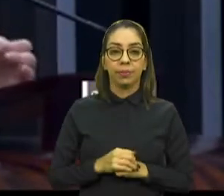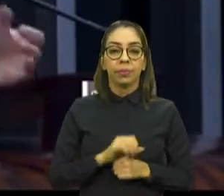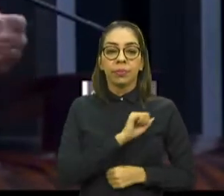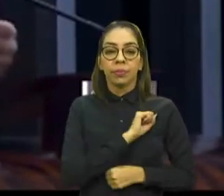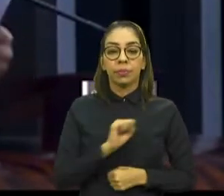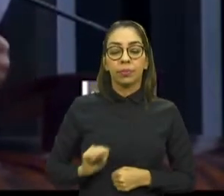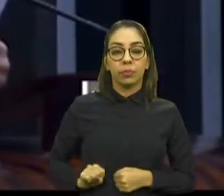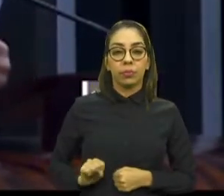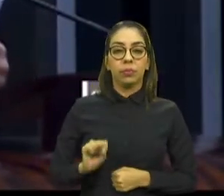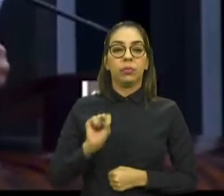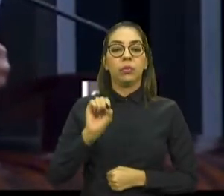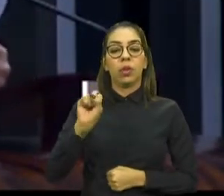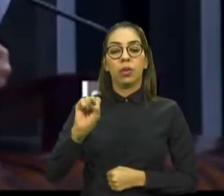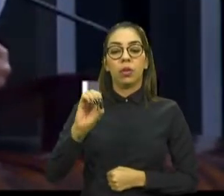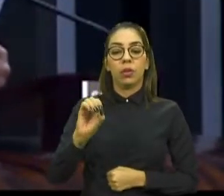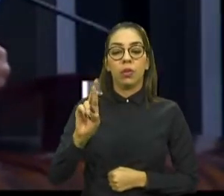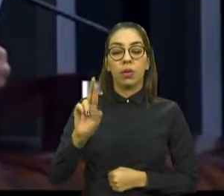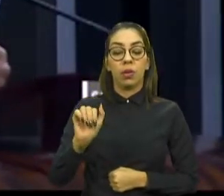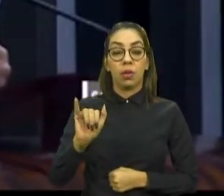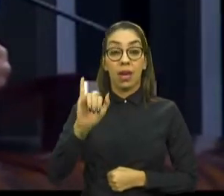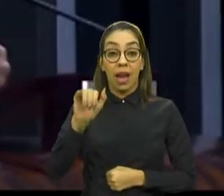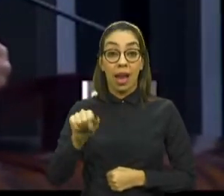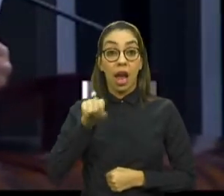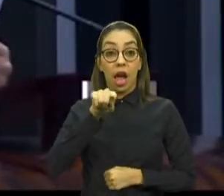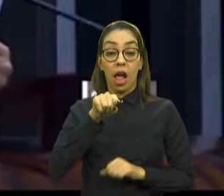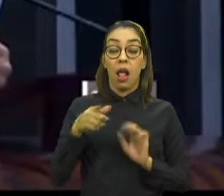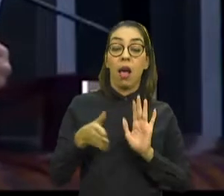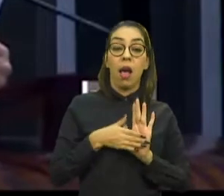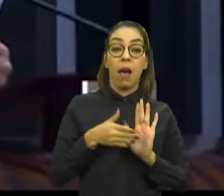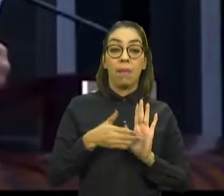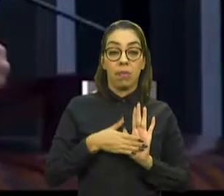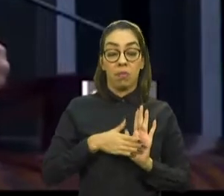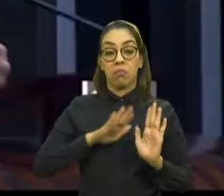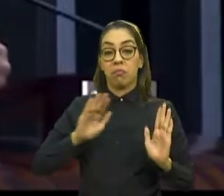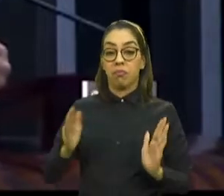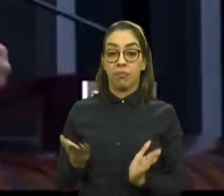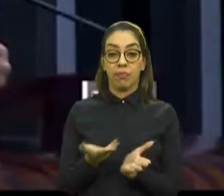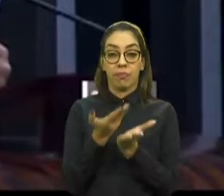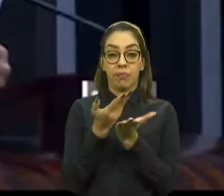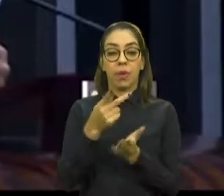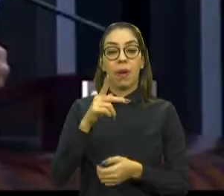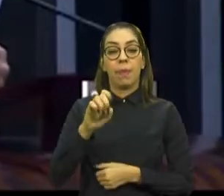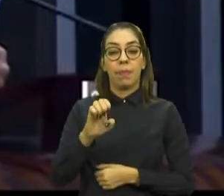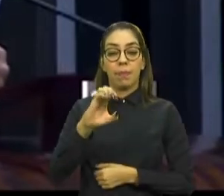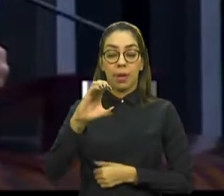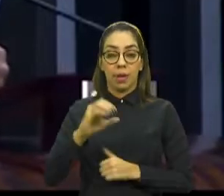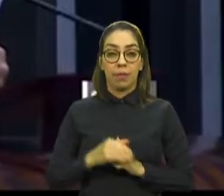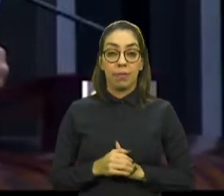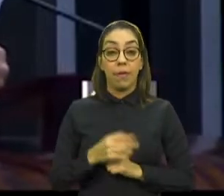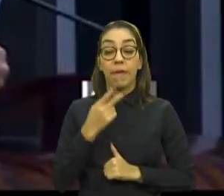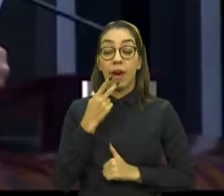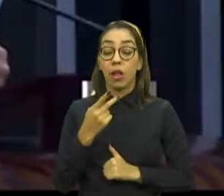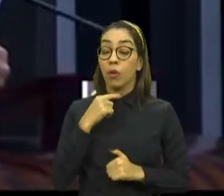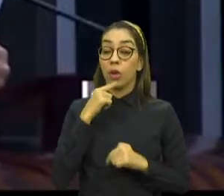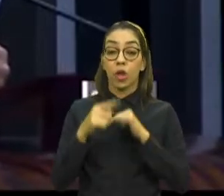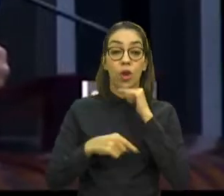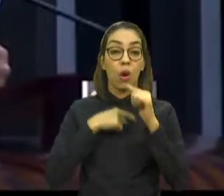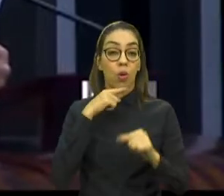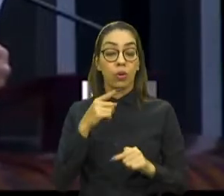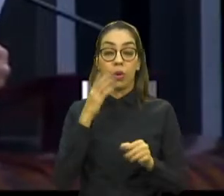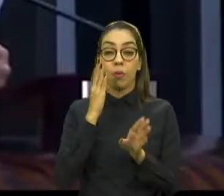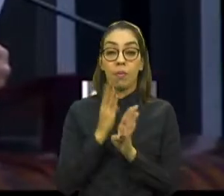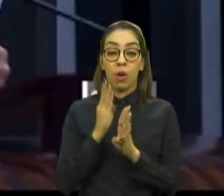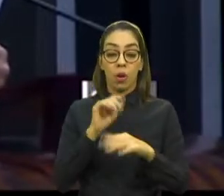relatora da PEC, lembra que muitos municípios não atingiram o índice por conta das restrições impostas pela pandemia